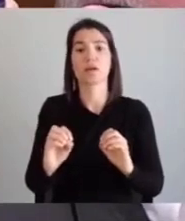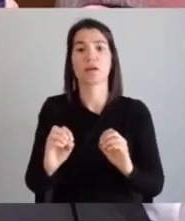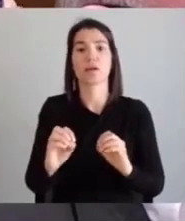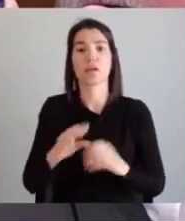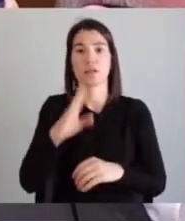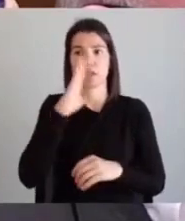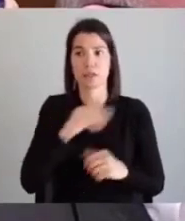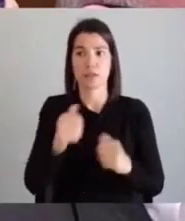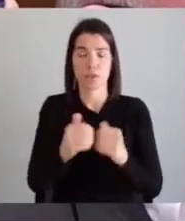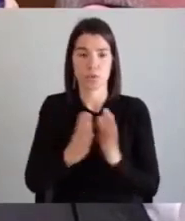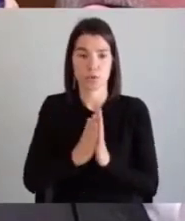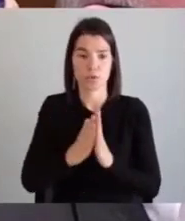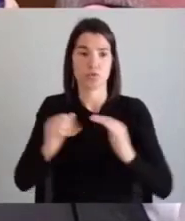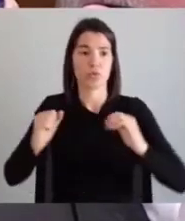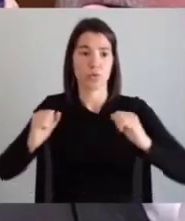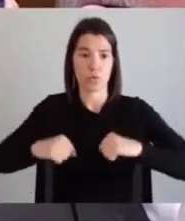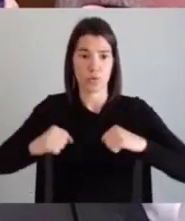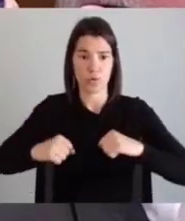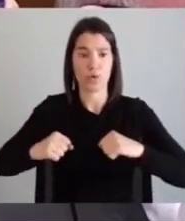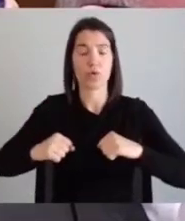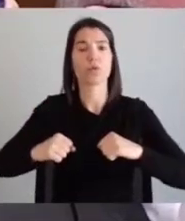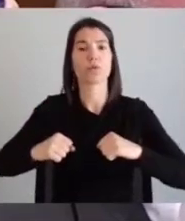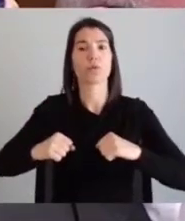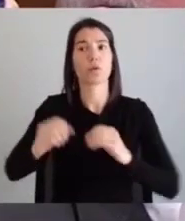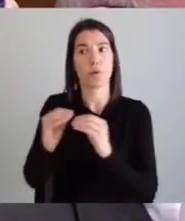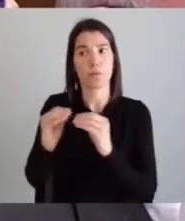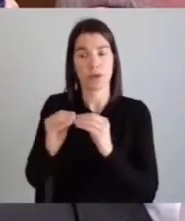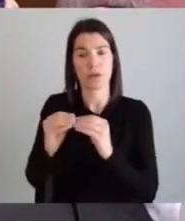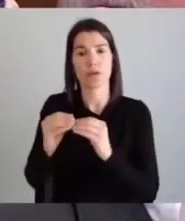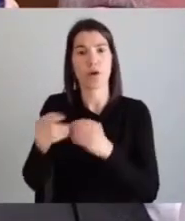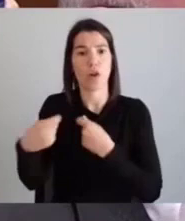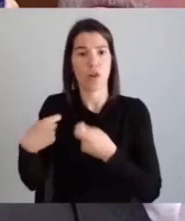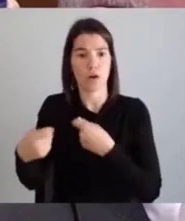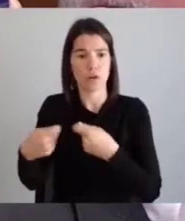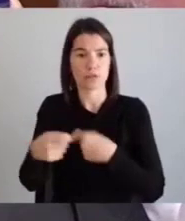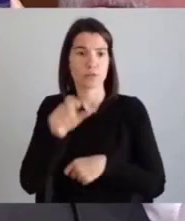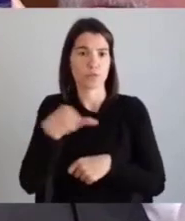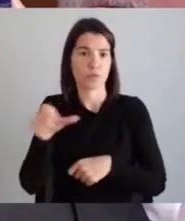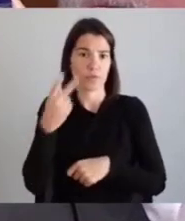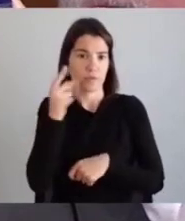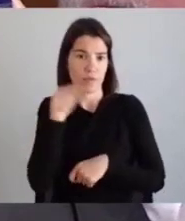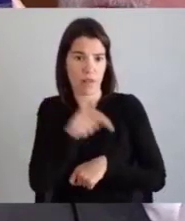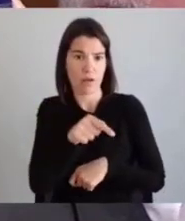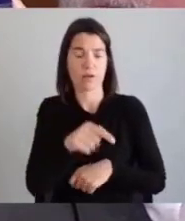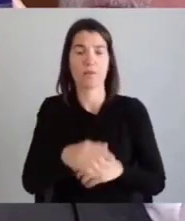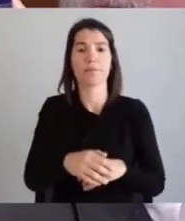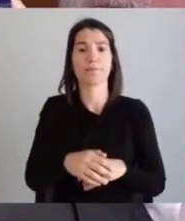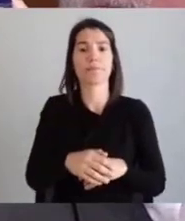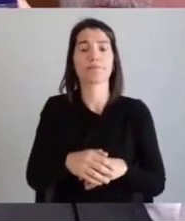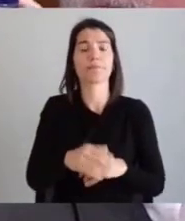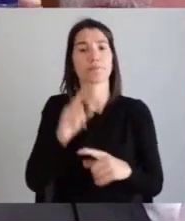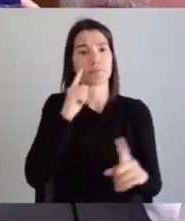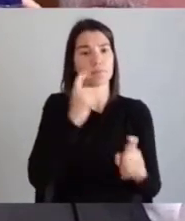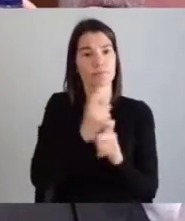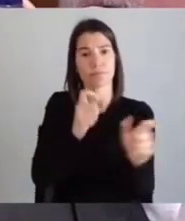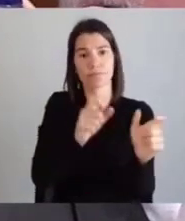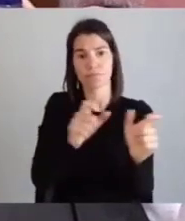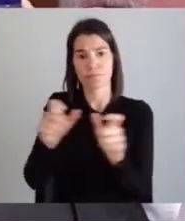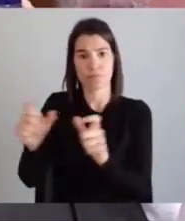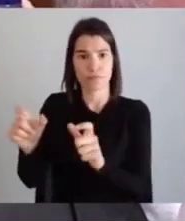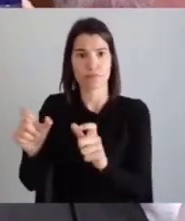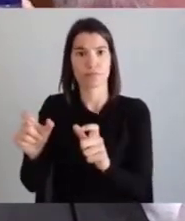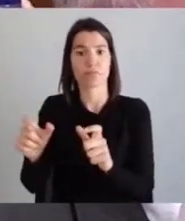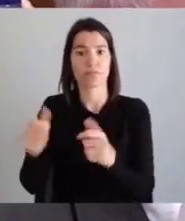consensualizada com os comerciantes e moradores. Uma regulação e uma fiscalização eficaz